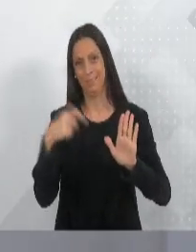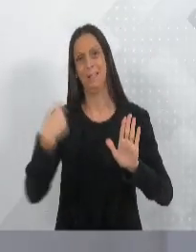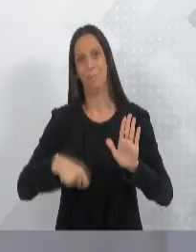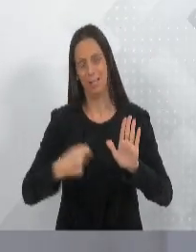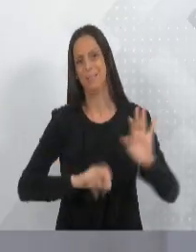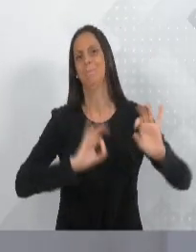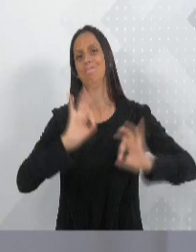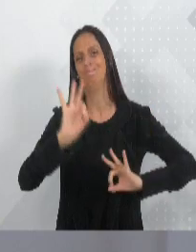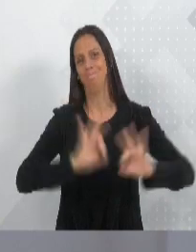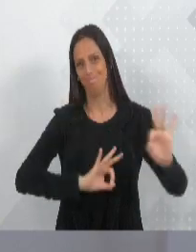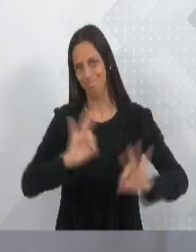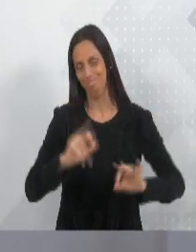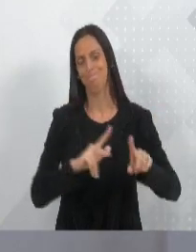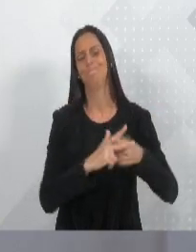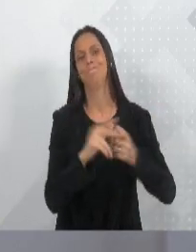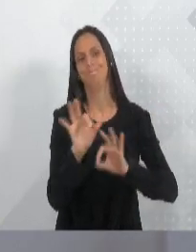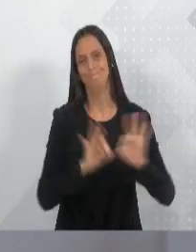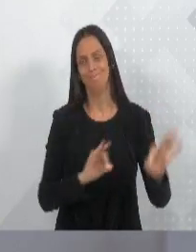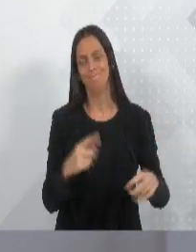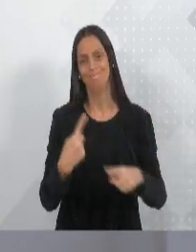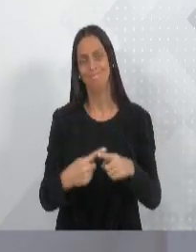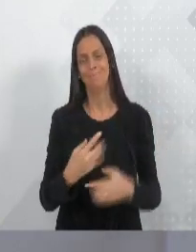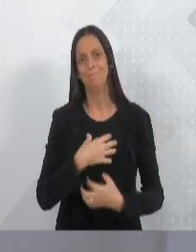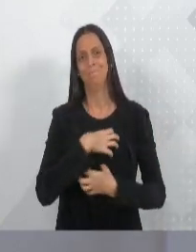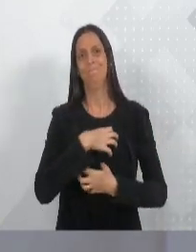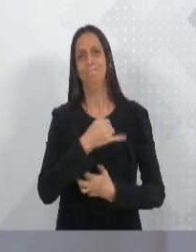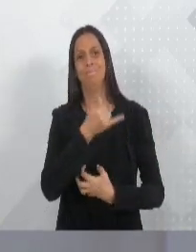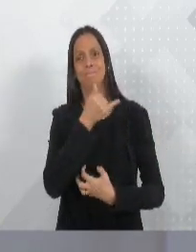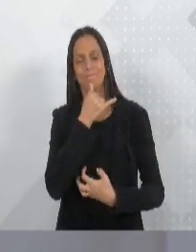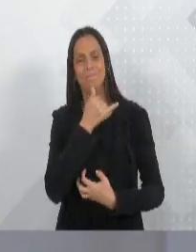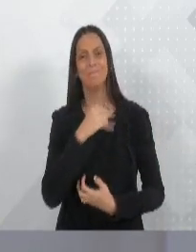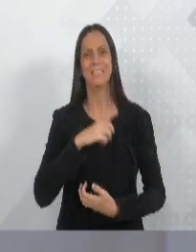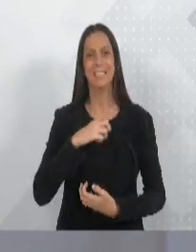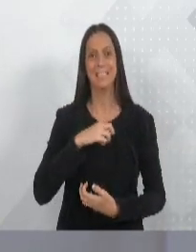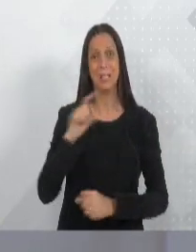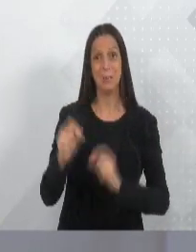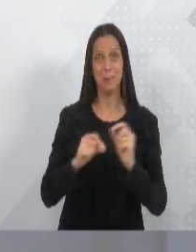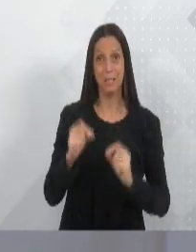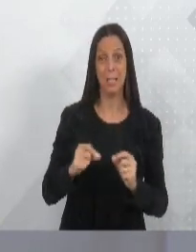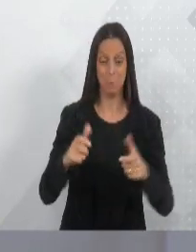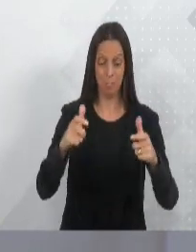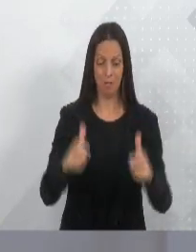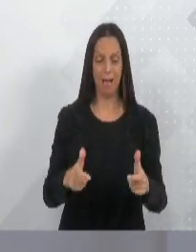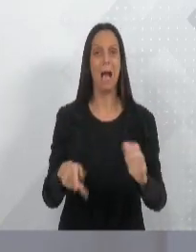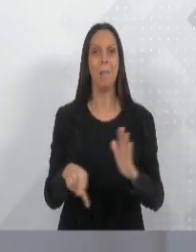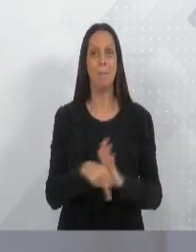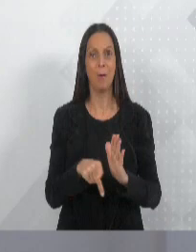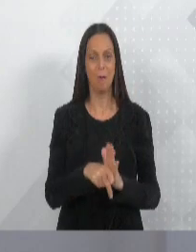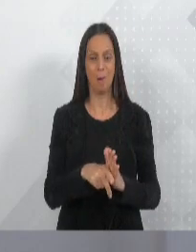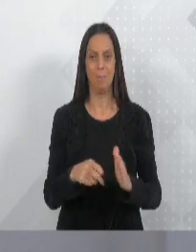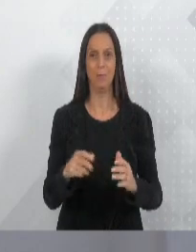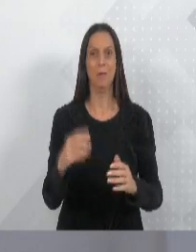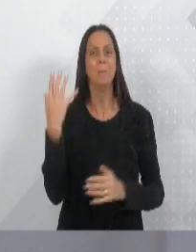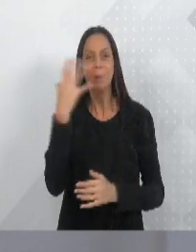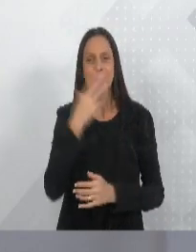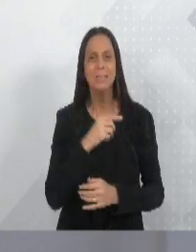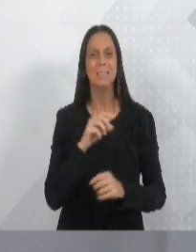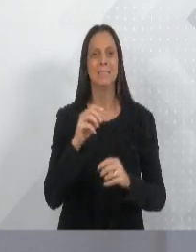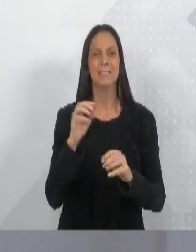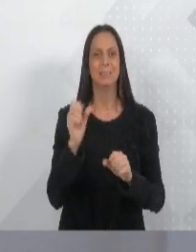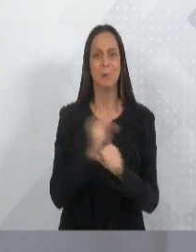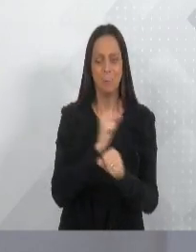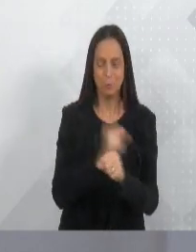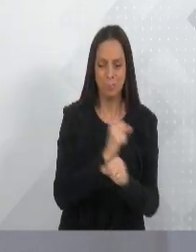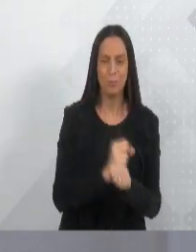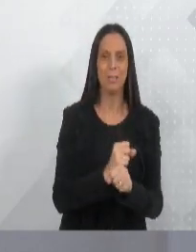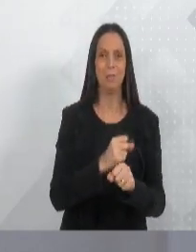ajustes infelizmente aqueles mirantes de contemplação do Rio itaja Iaçu que ficaram muito lindos é empreendimento muito